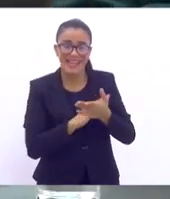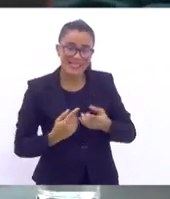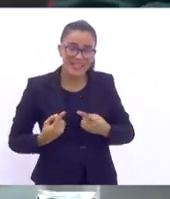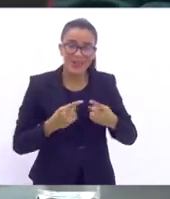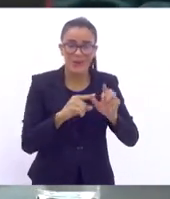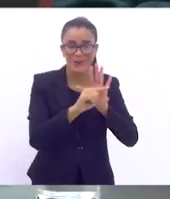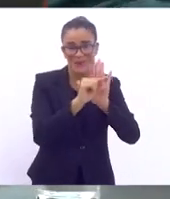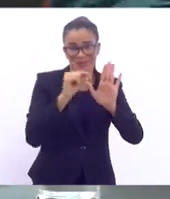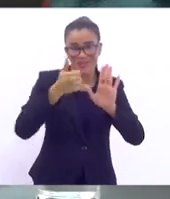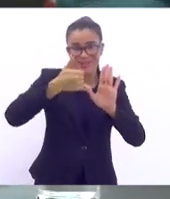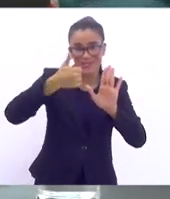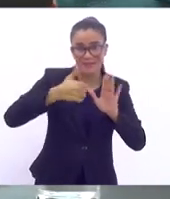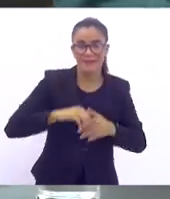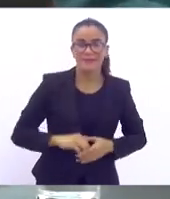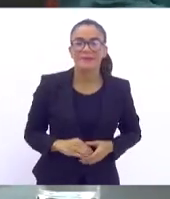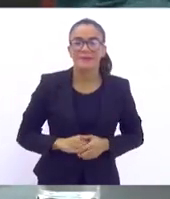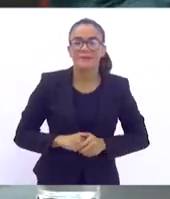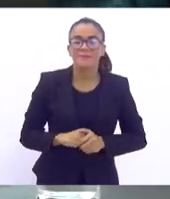emenda